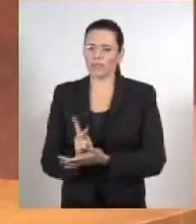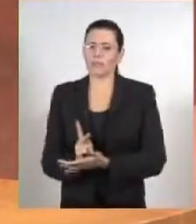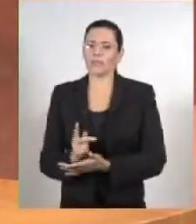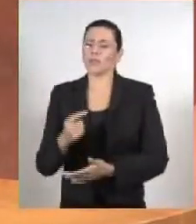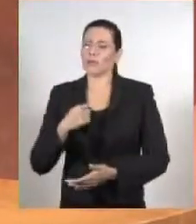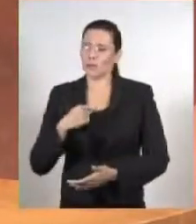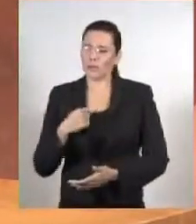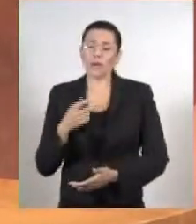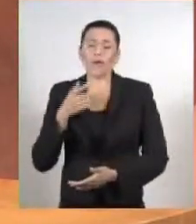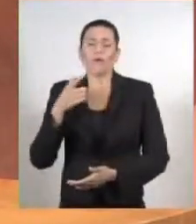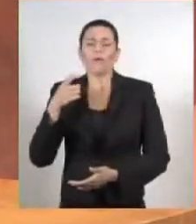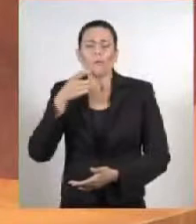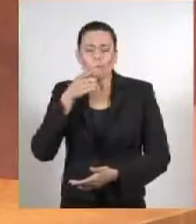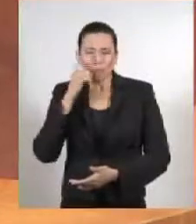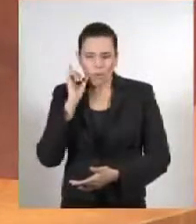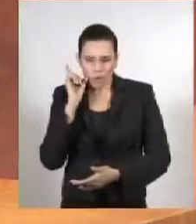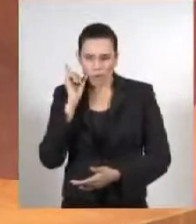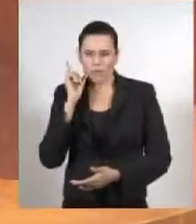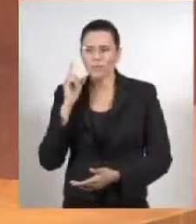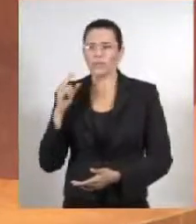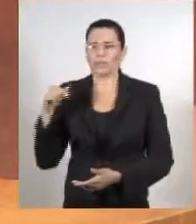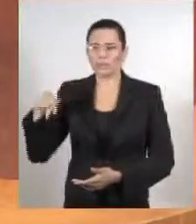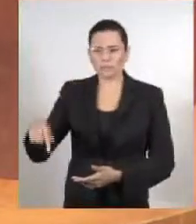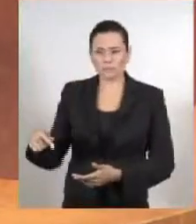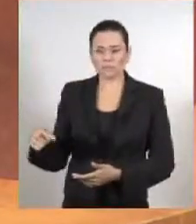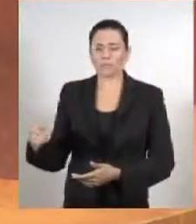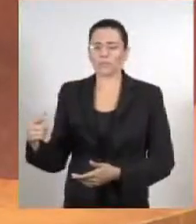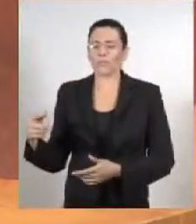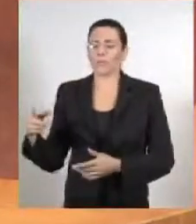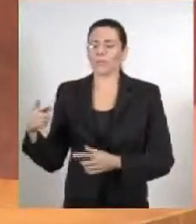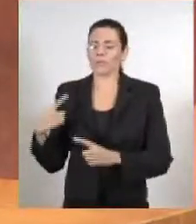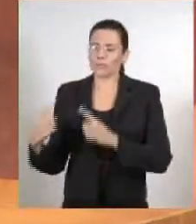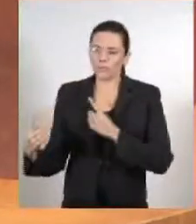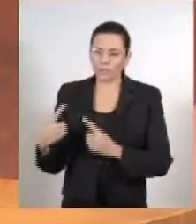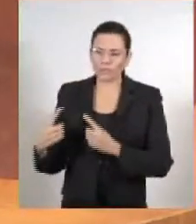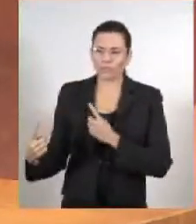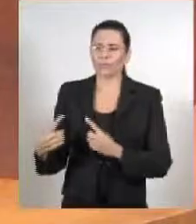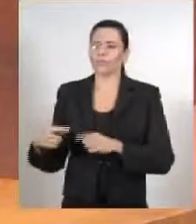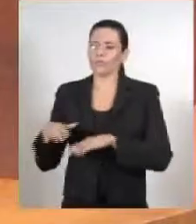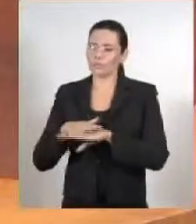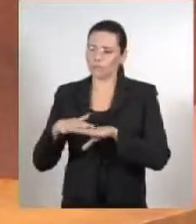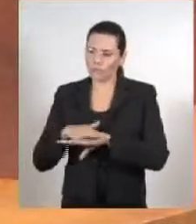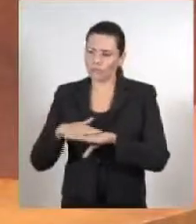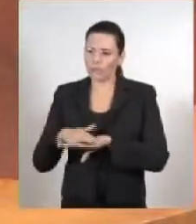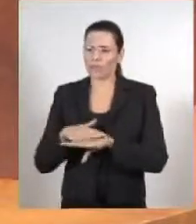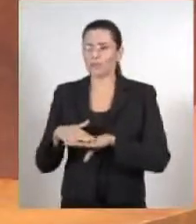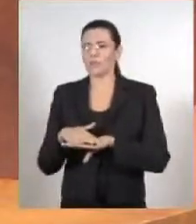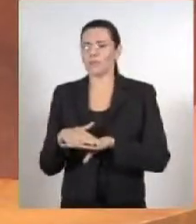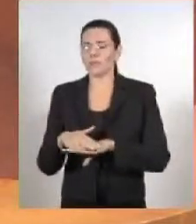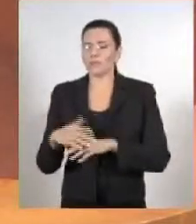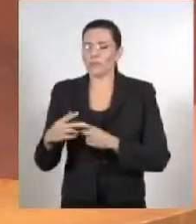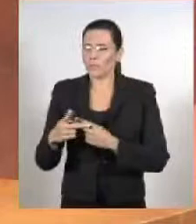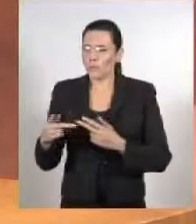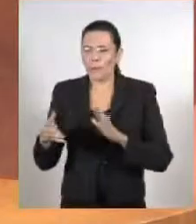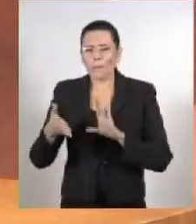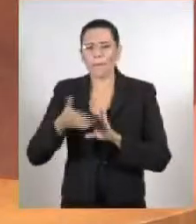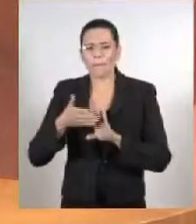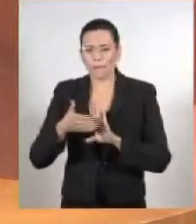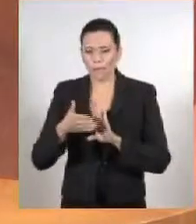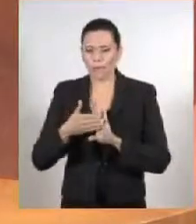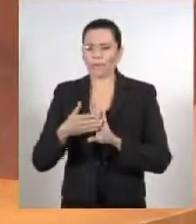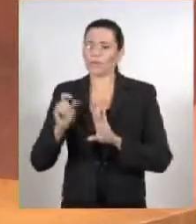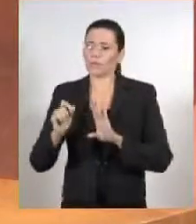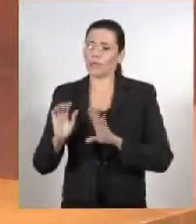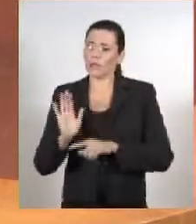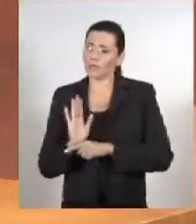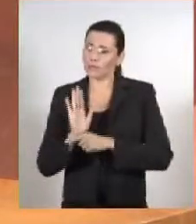de discutir alguns assuntos inerentes a esta condição que certamente vão trazer divisas para o Estado do Maranhão.